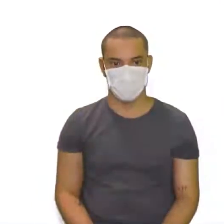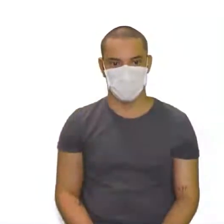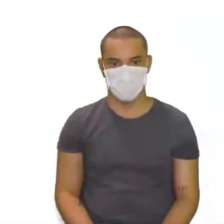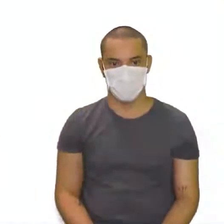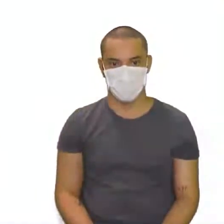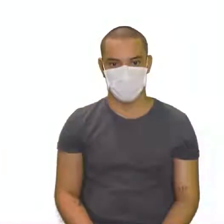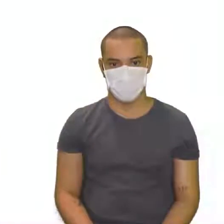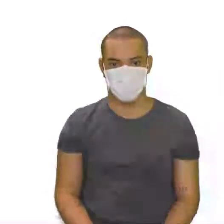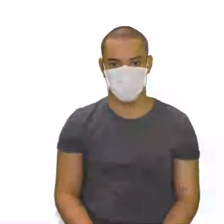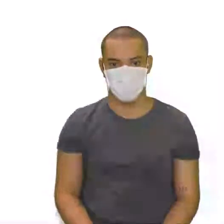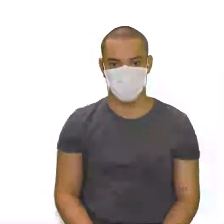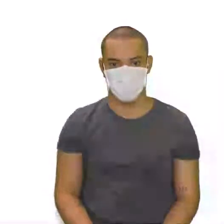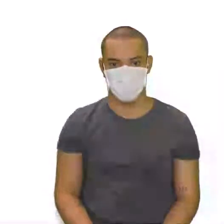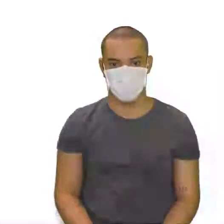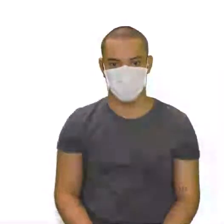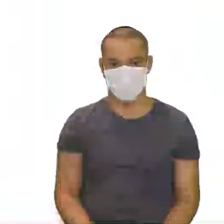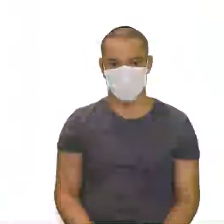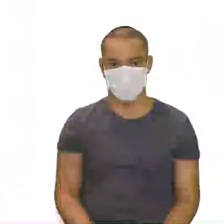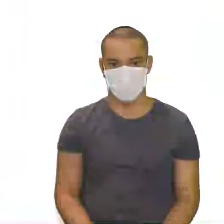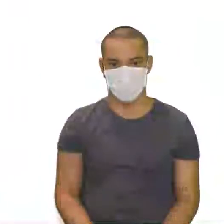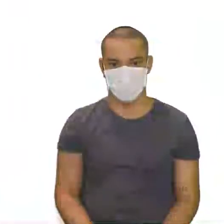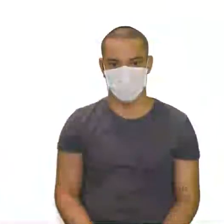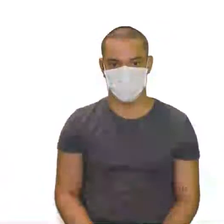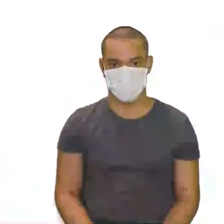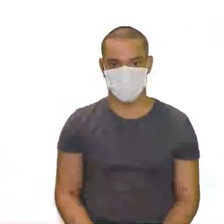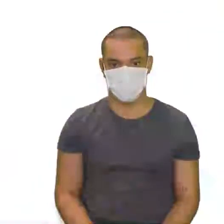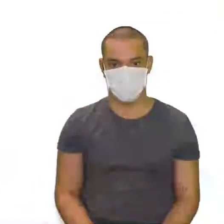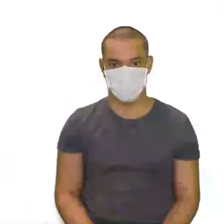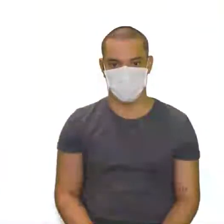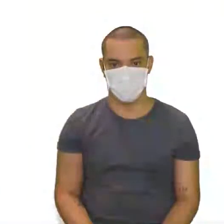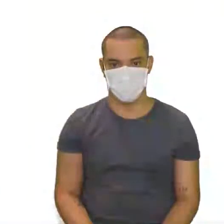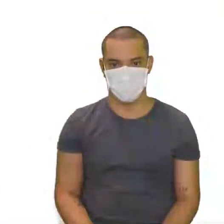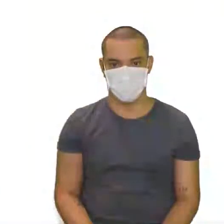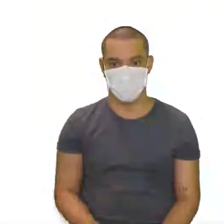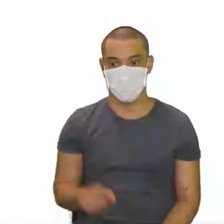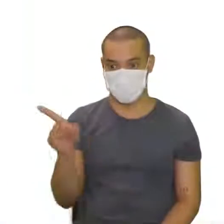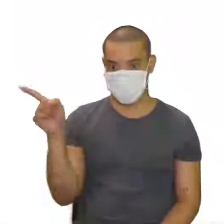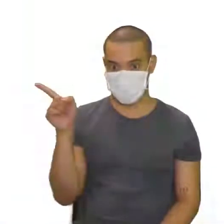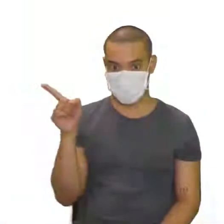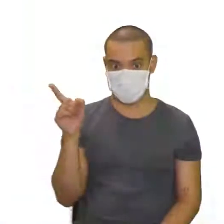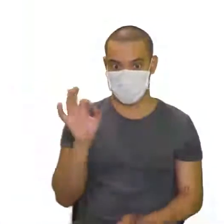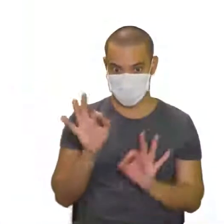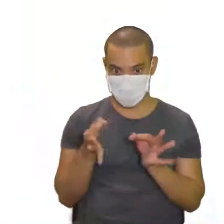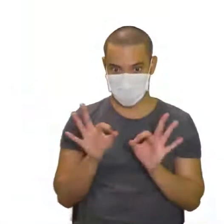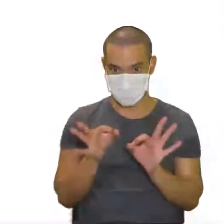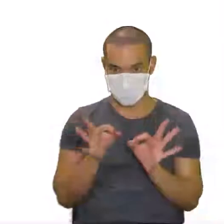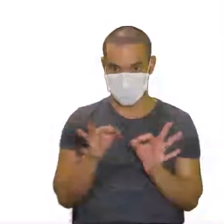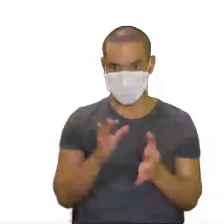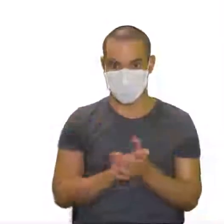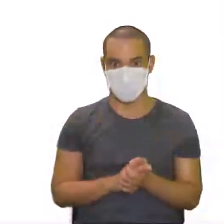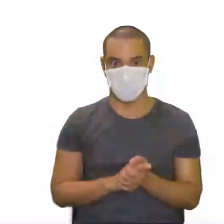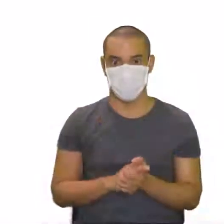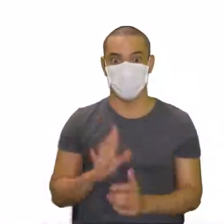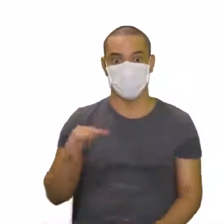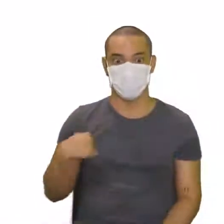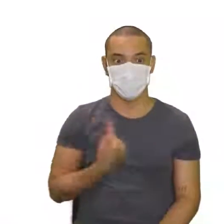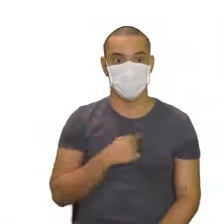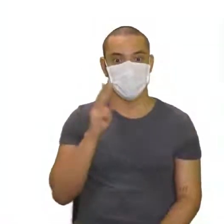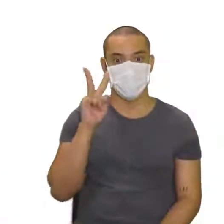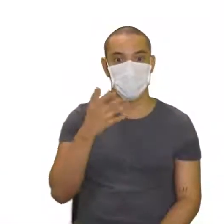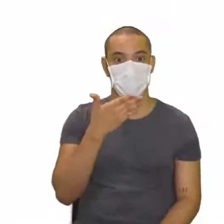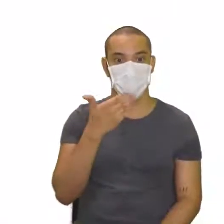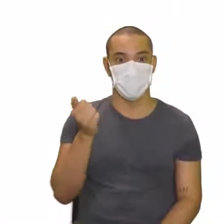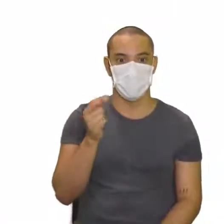só. Então, ele vai fazendo mais ou menos isso. Aqui nós vamos ver melhor, olha